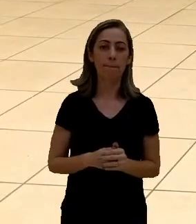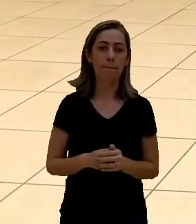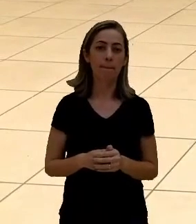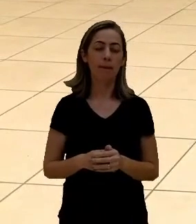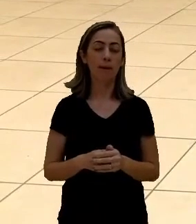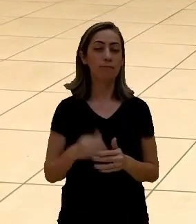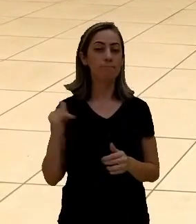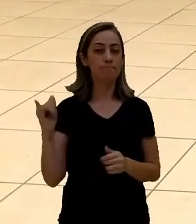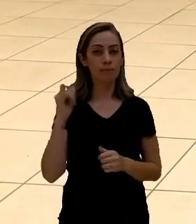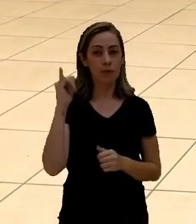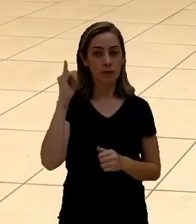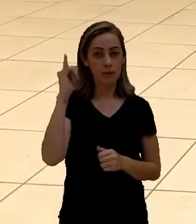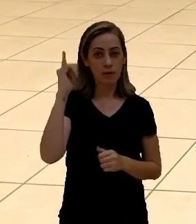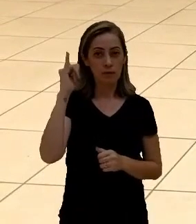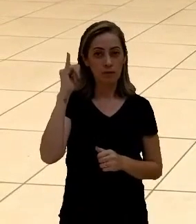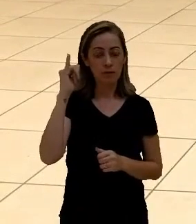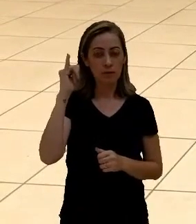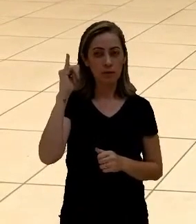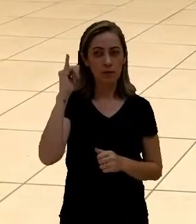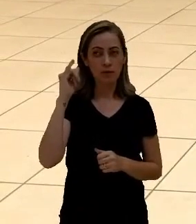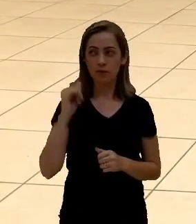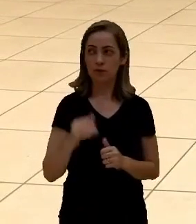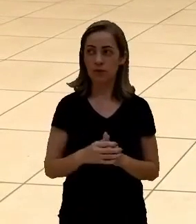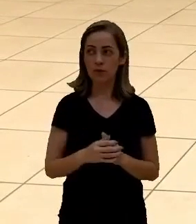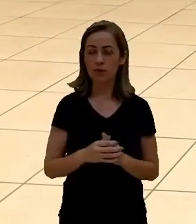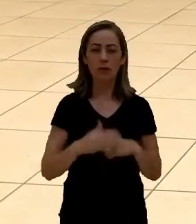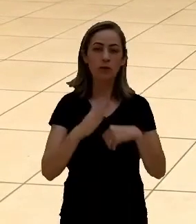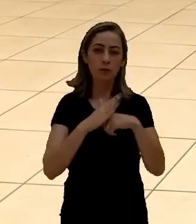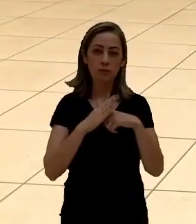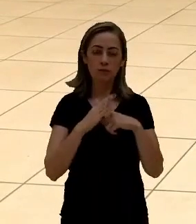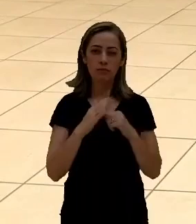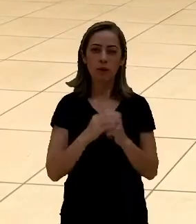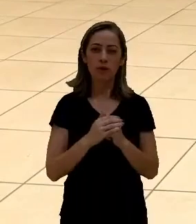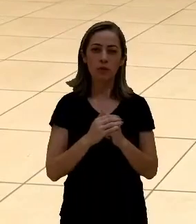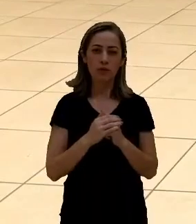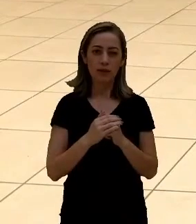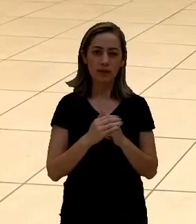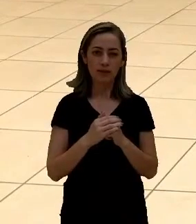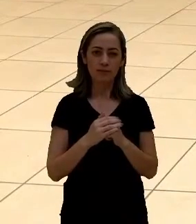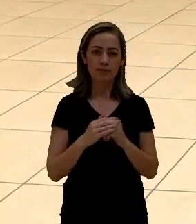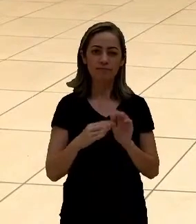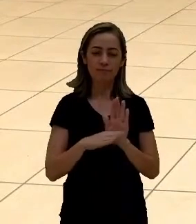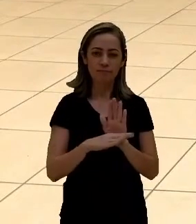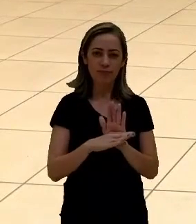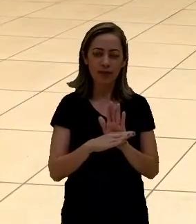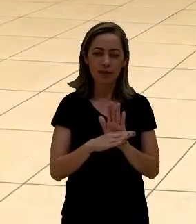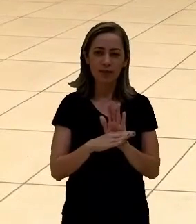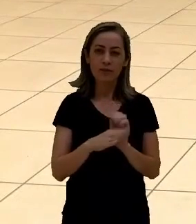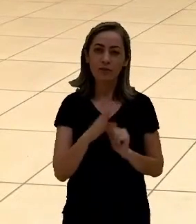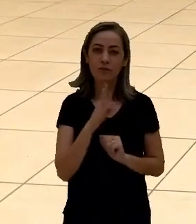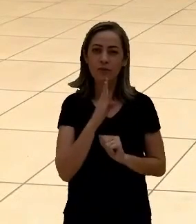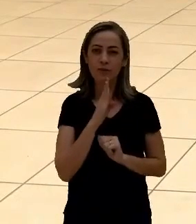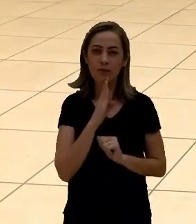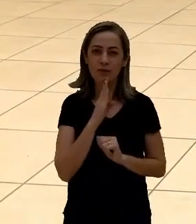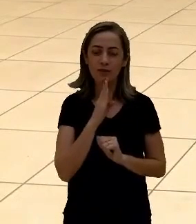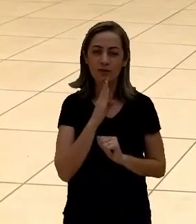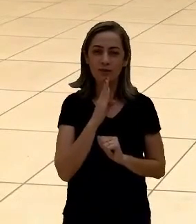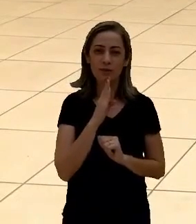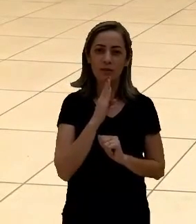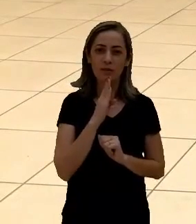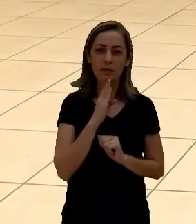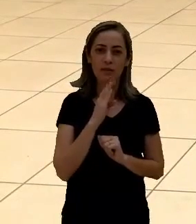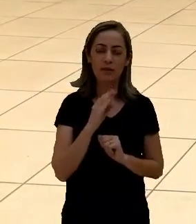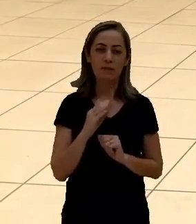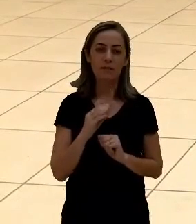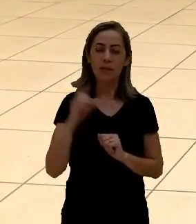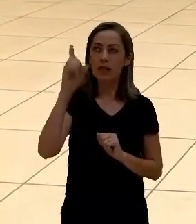importante zelar pelo silêncio em todos os momentos para deixar deus falar com você para que haja esta conexão que